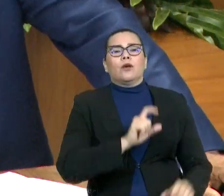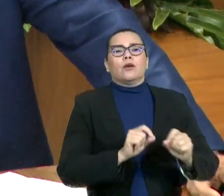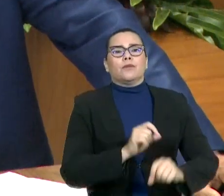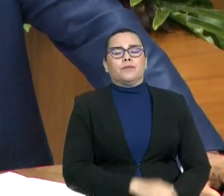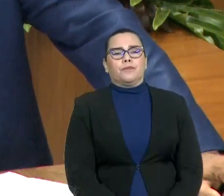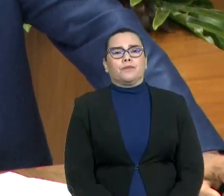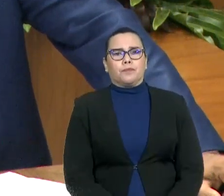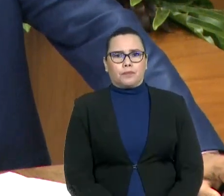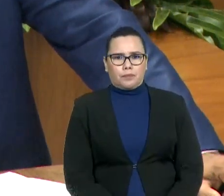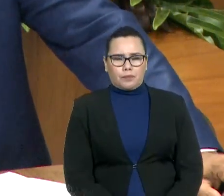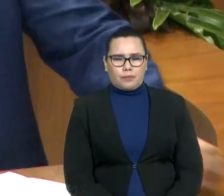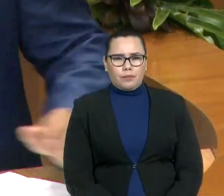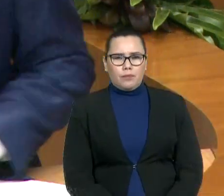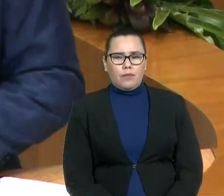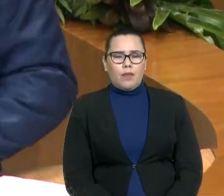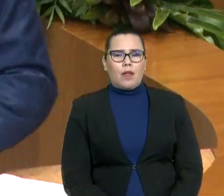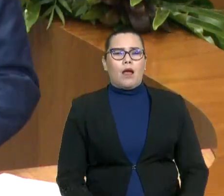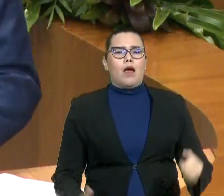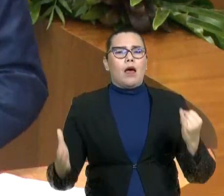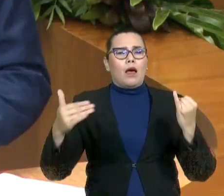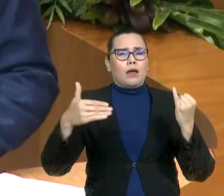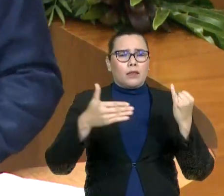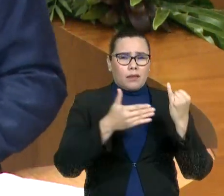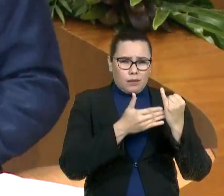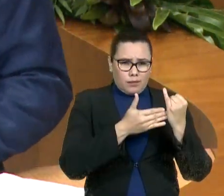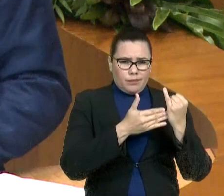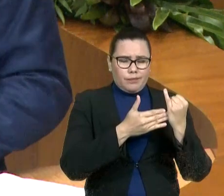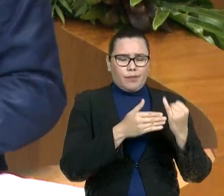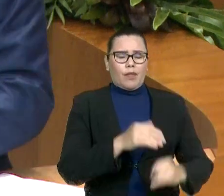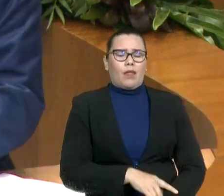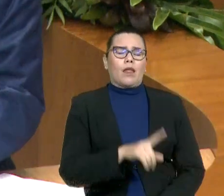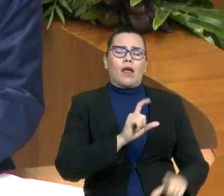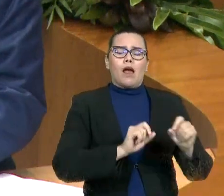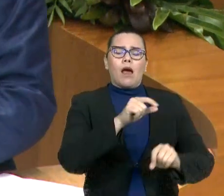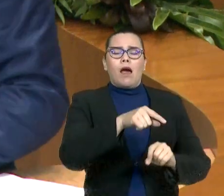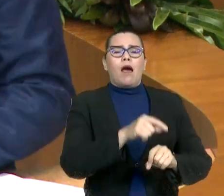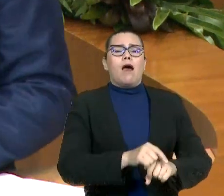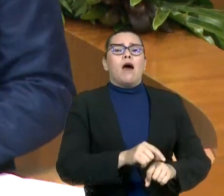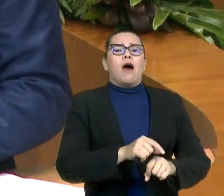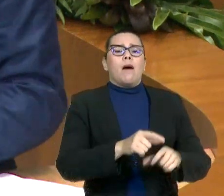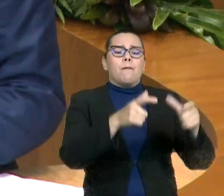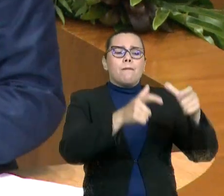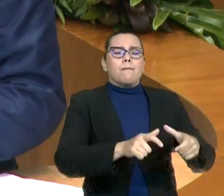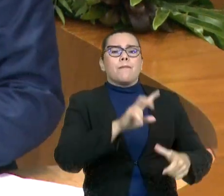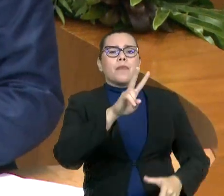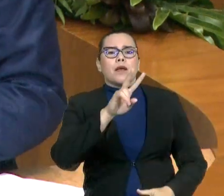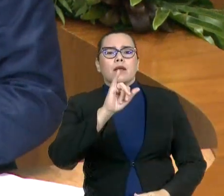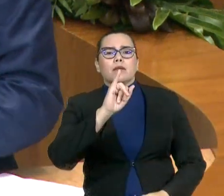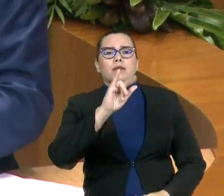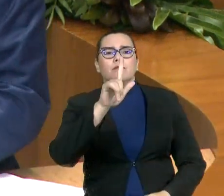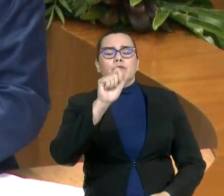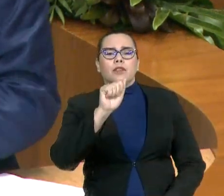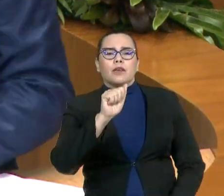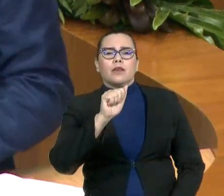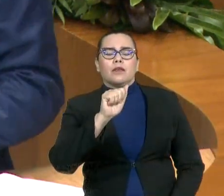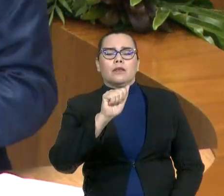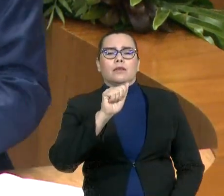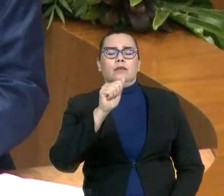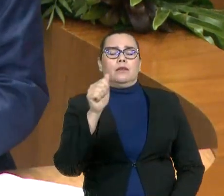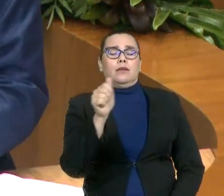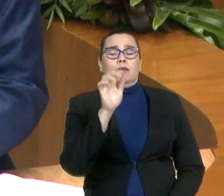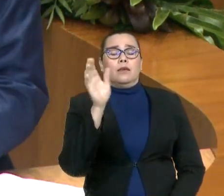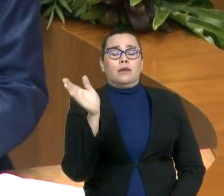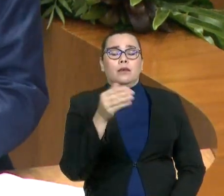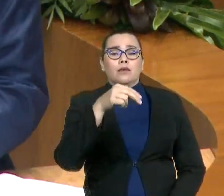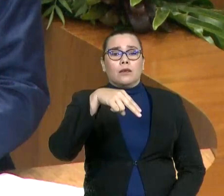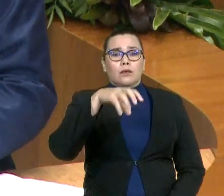Itaquibacanga, de São Luís. A solicitação para que desse continuidade a um projeto de esporte, que é o